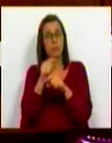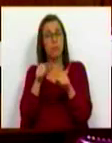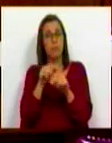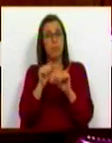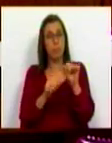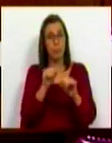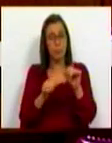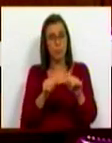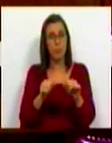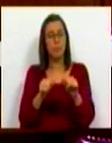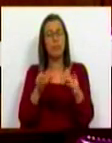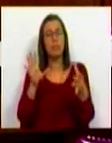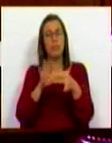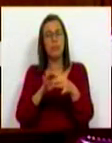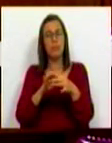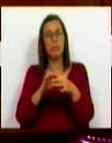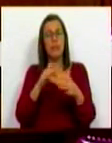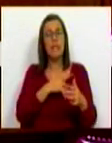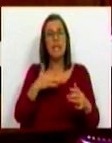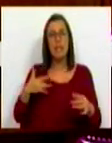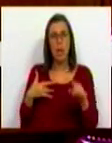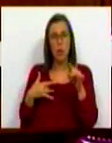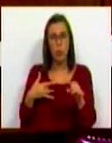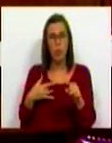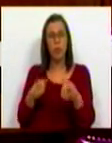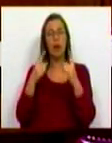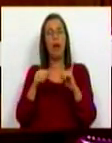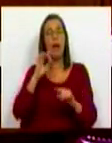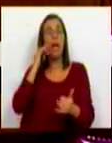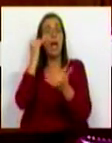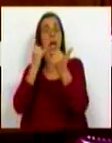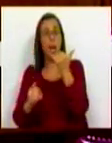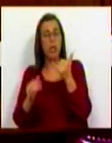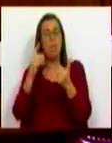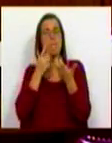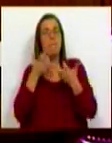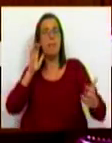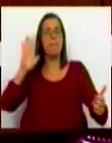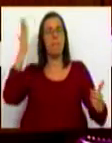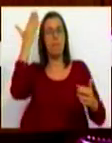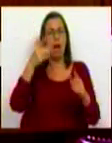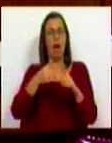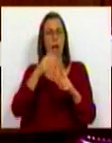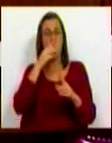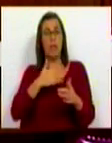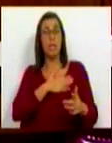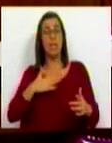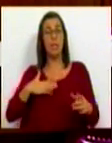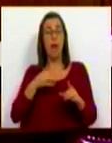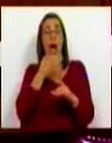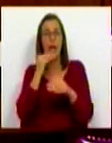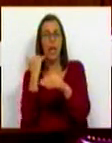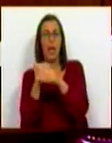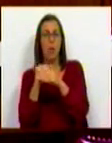epidemiológica, nomeadamente em relação aos determinantes da saúde e aos fatores de risco com maior impacto em ganhos de saúde com